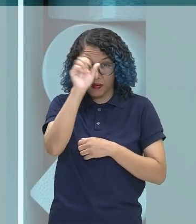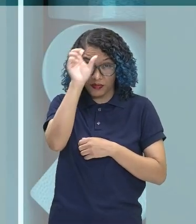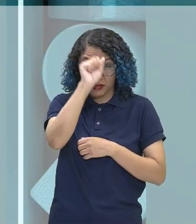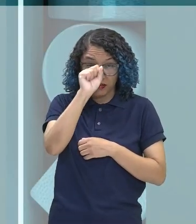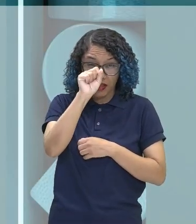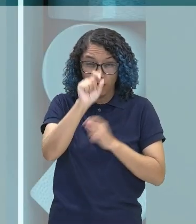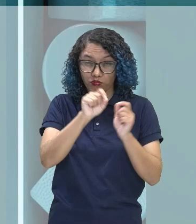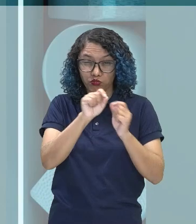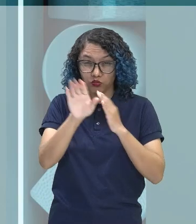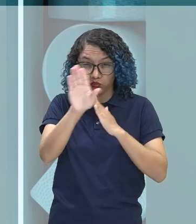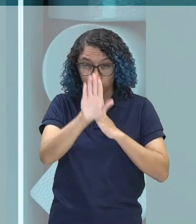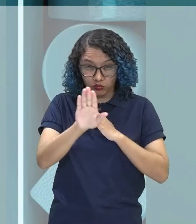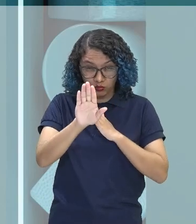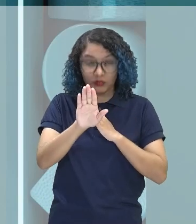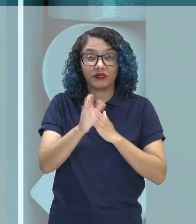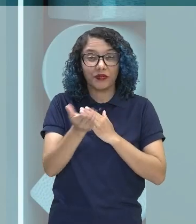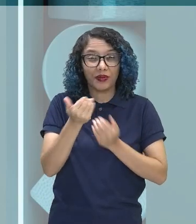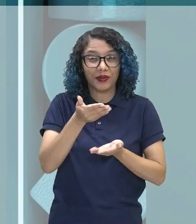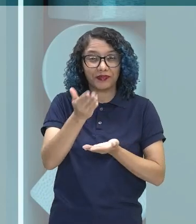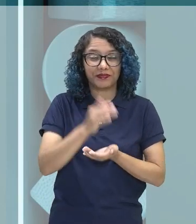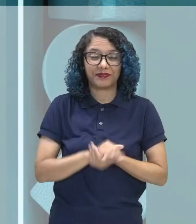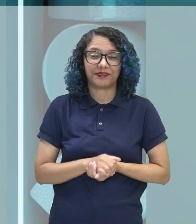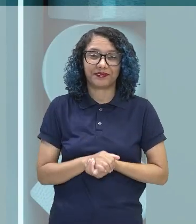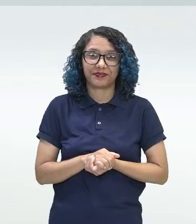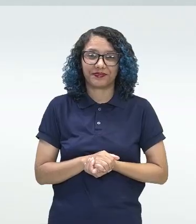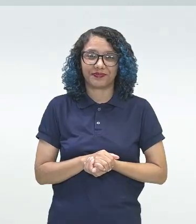que é o Kung Fu? Então vem comigo.